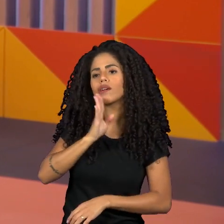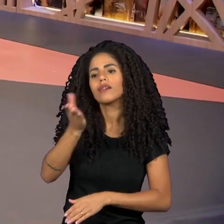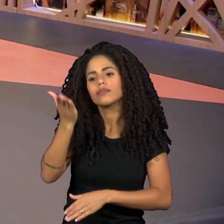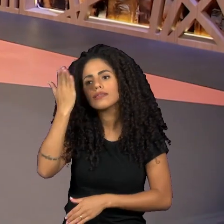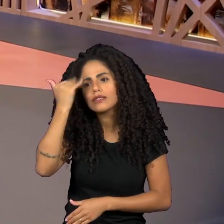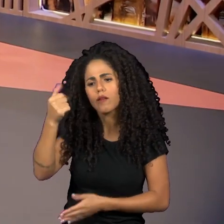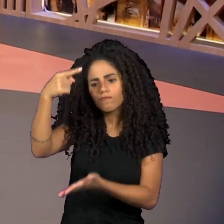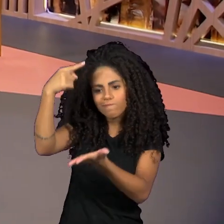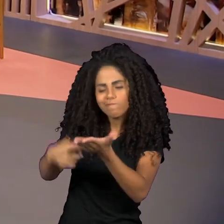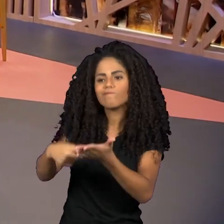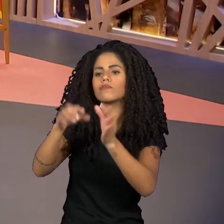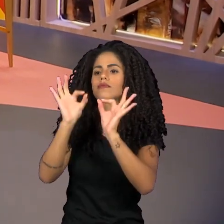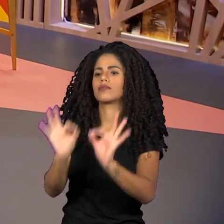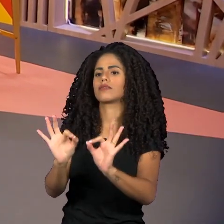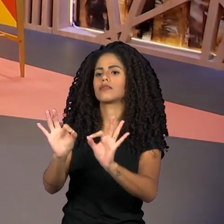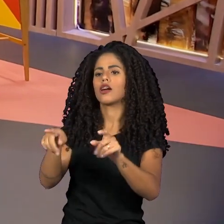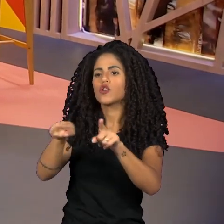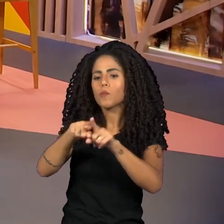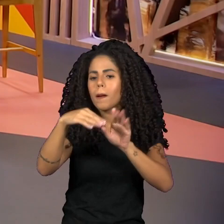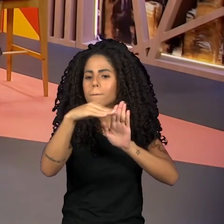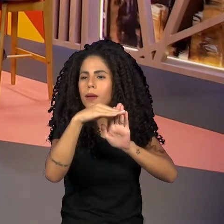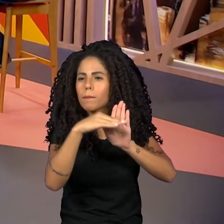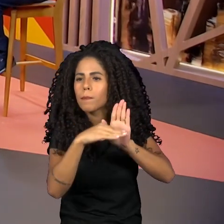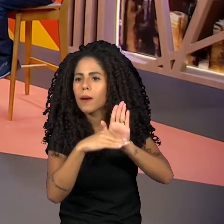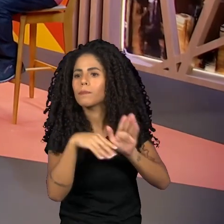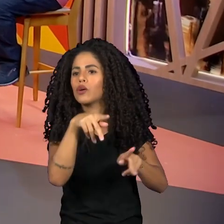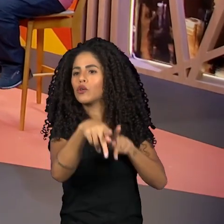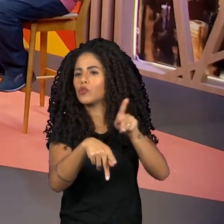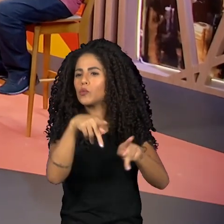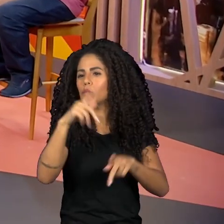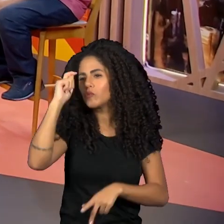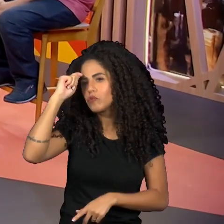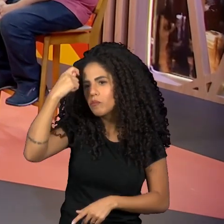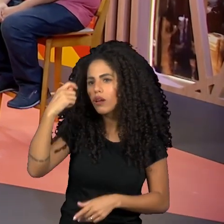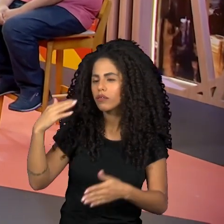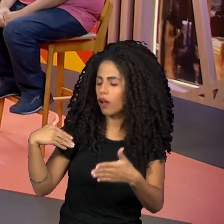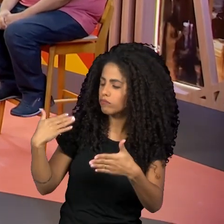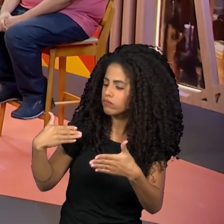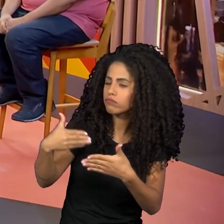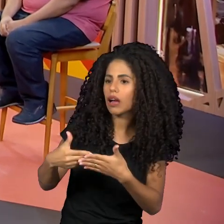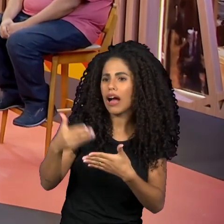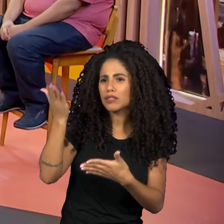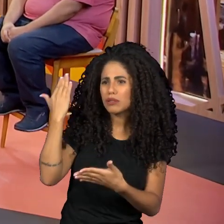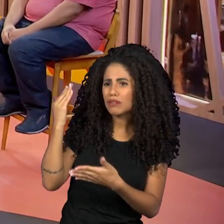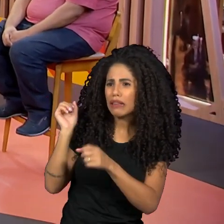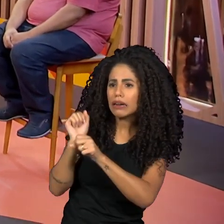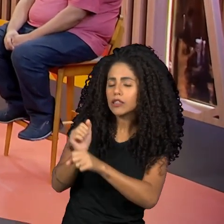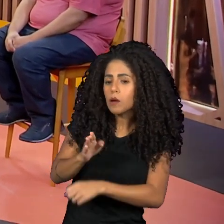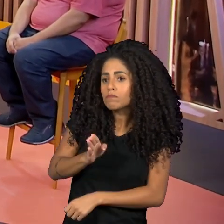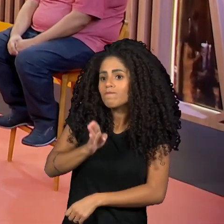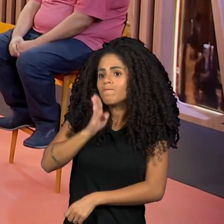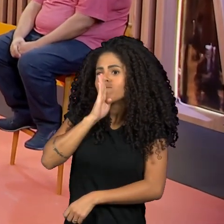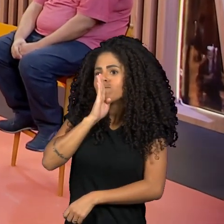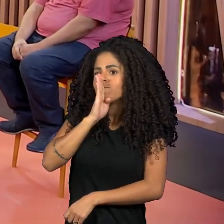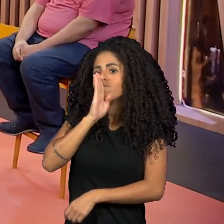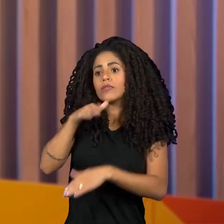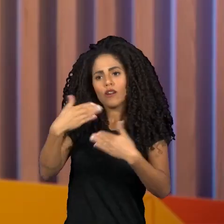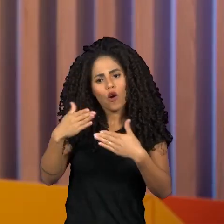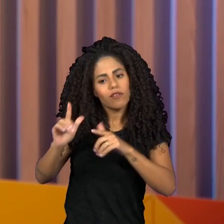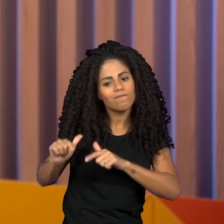esse compromisso com a pauta dos povos pretos, dos povos historicamente silenciados, né? Então é uma coisa que ela coloca bastante